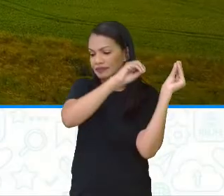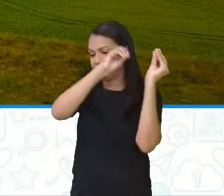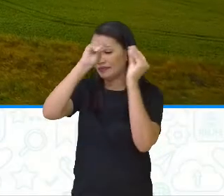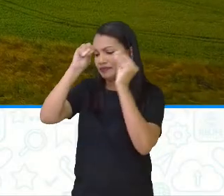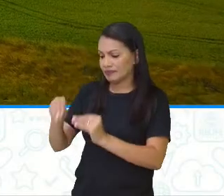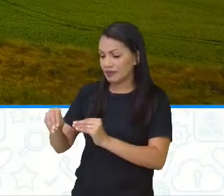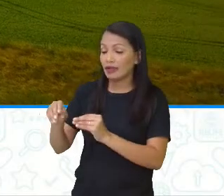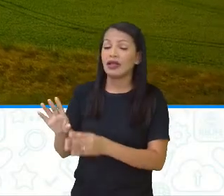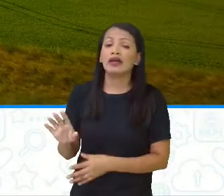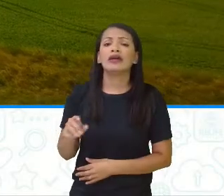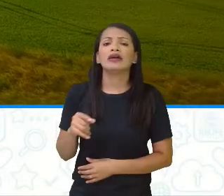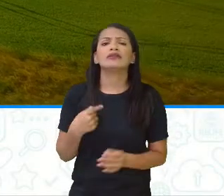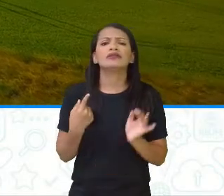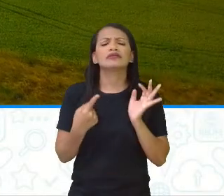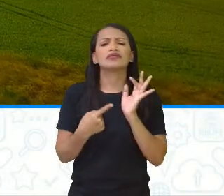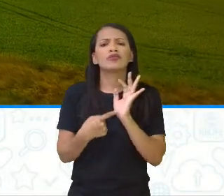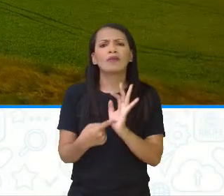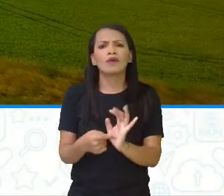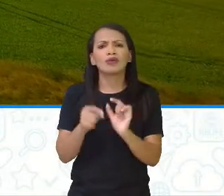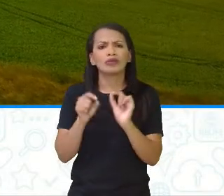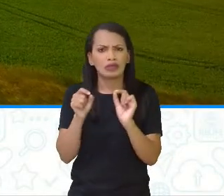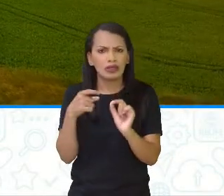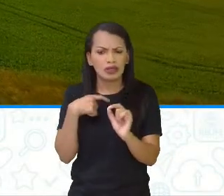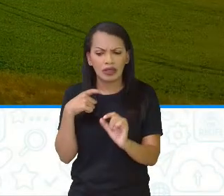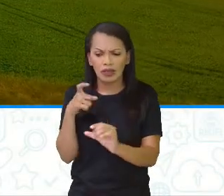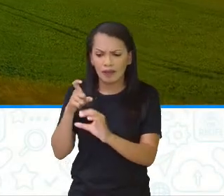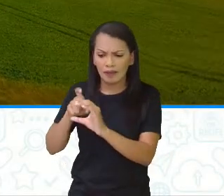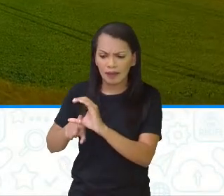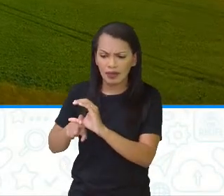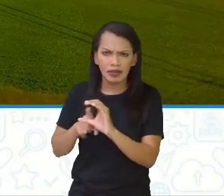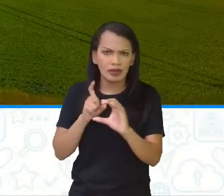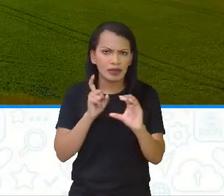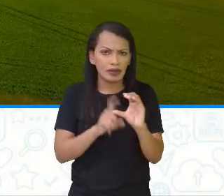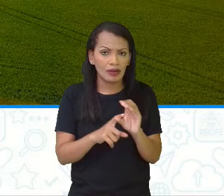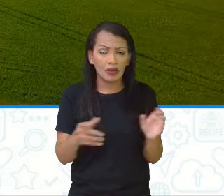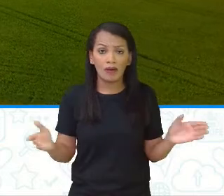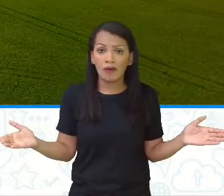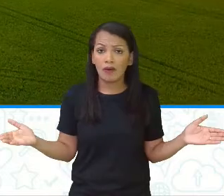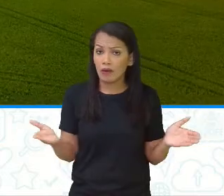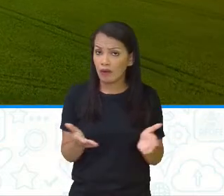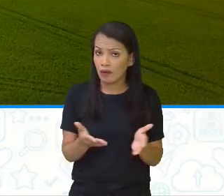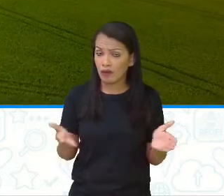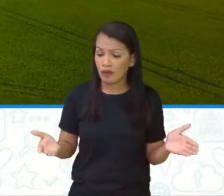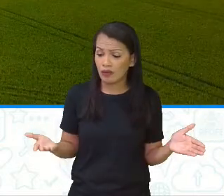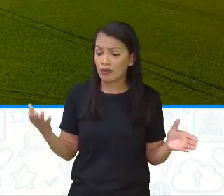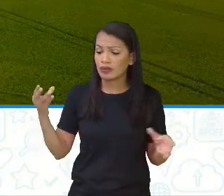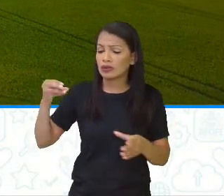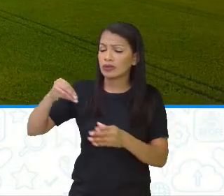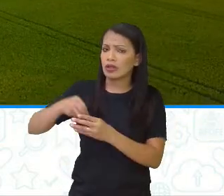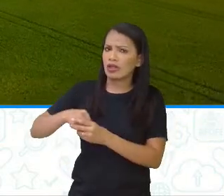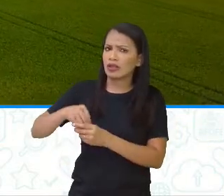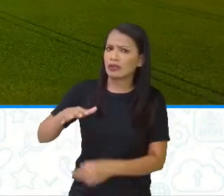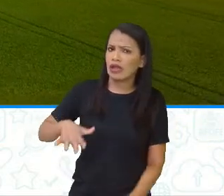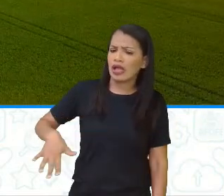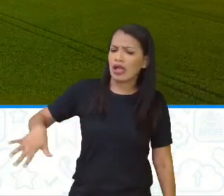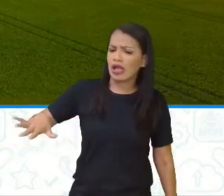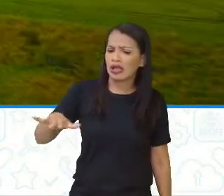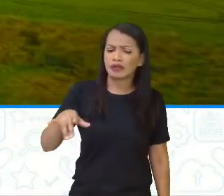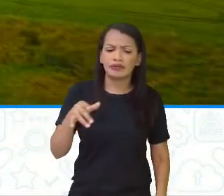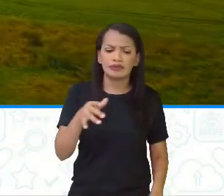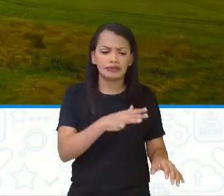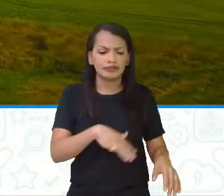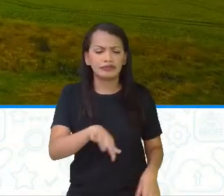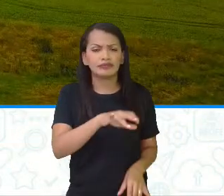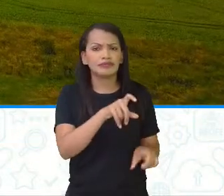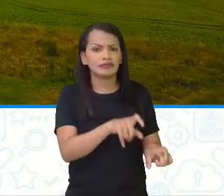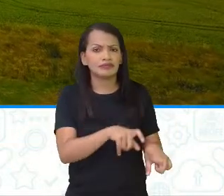a interdependência aí desses espaços. Hoje, cada vez mais comum dentro dessa área rural, nós termos